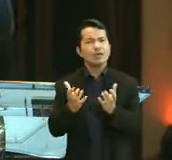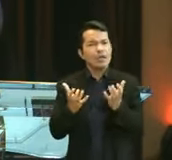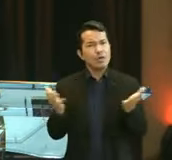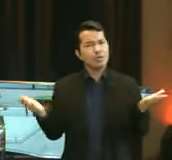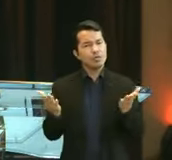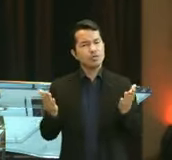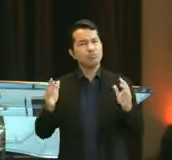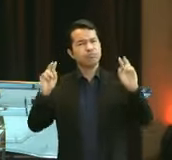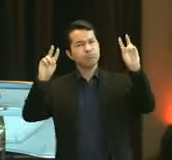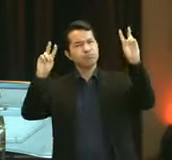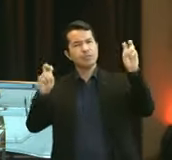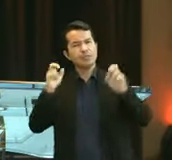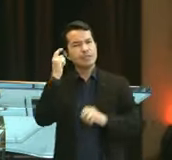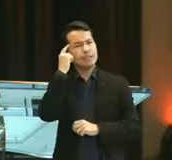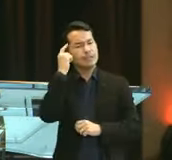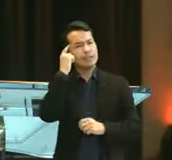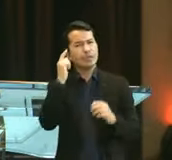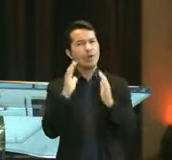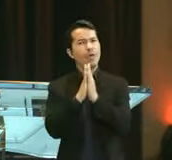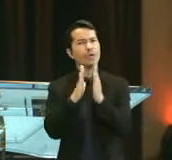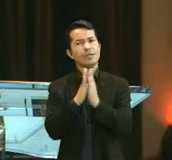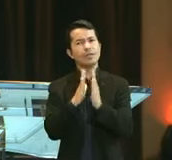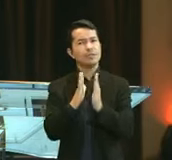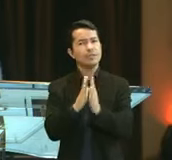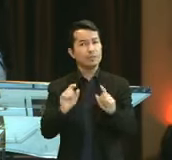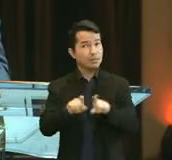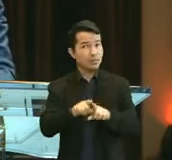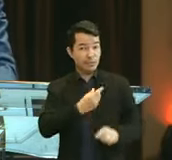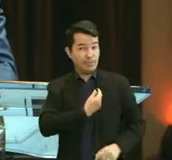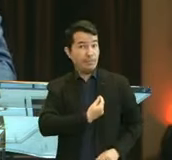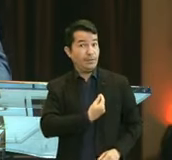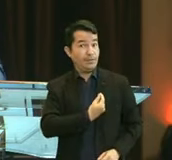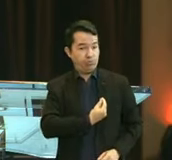respeito de oração e plenitude de vida.